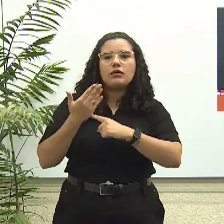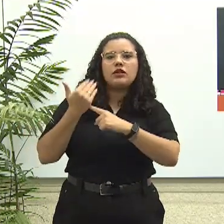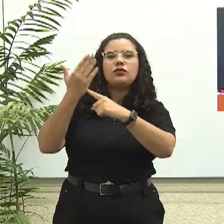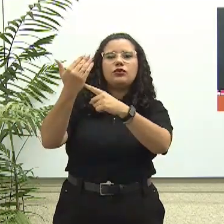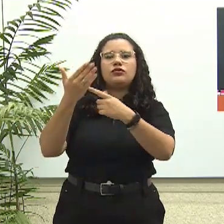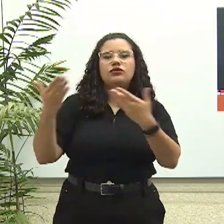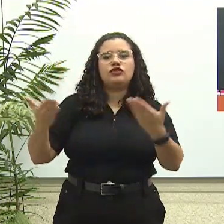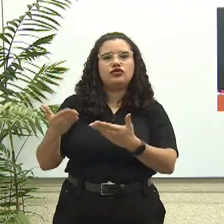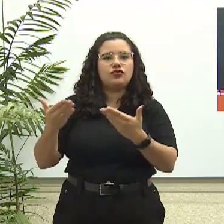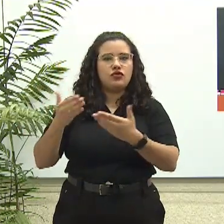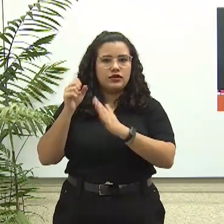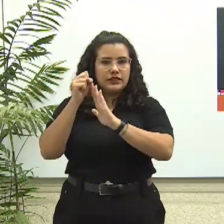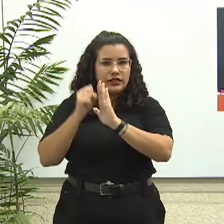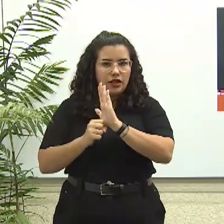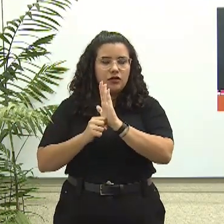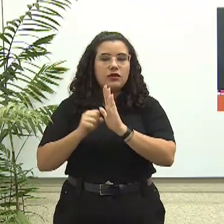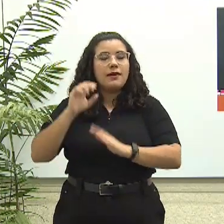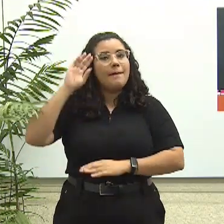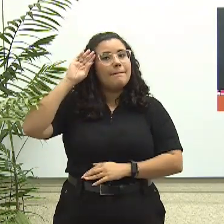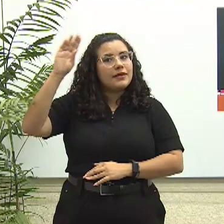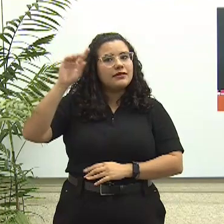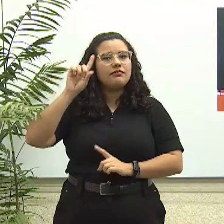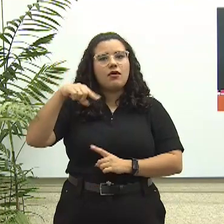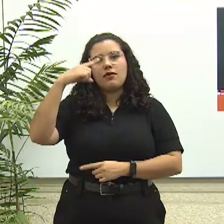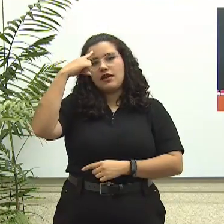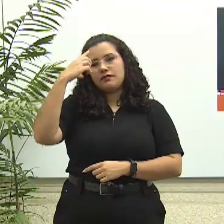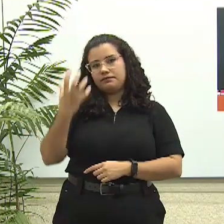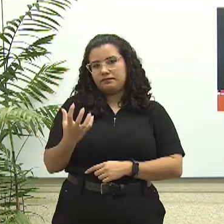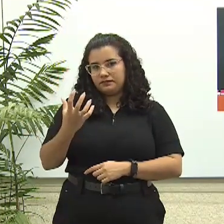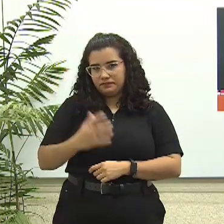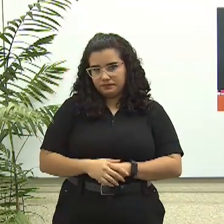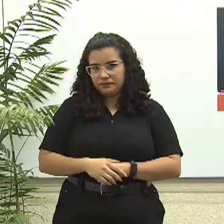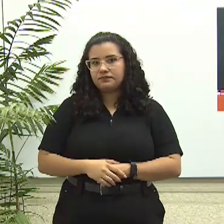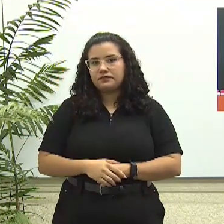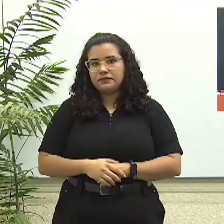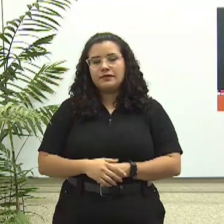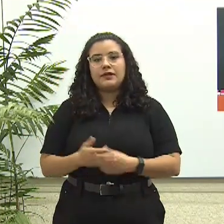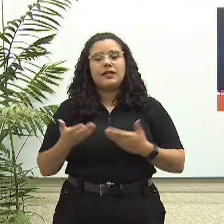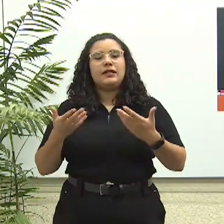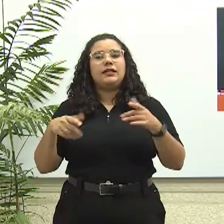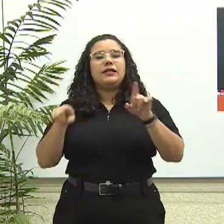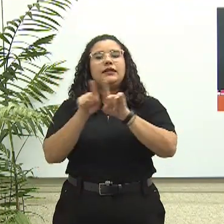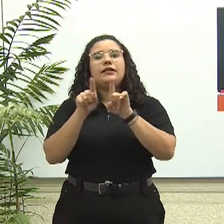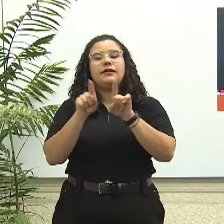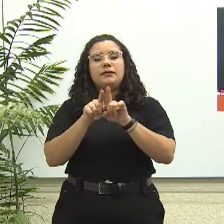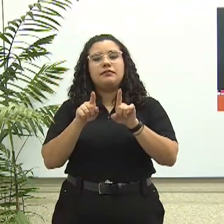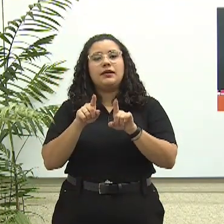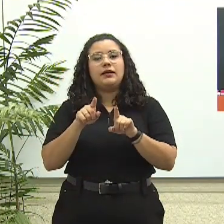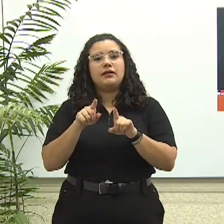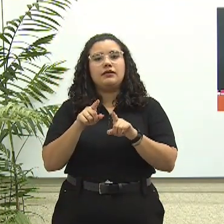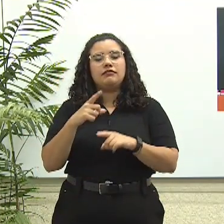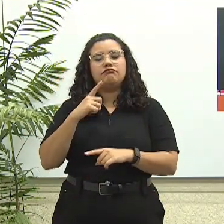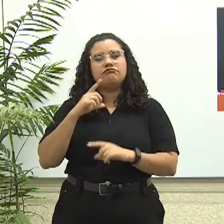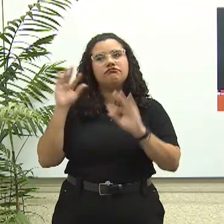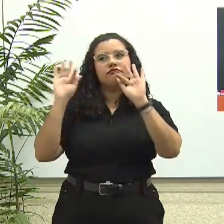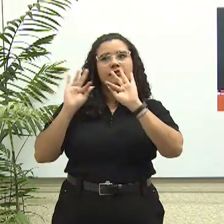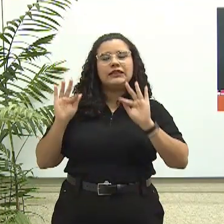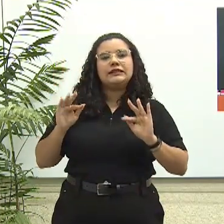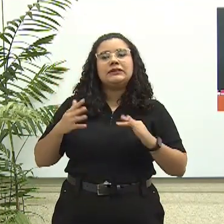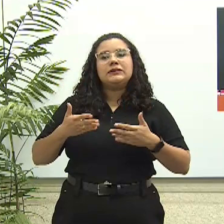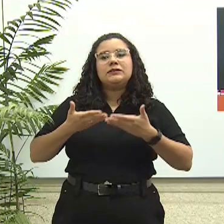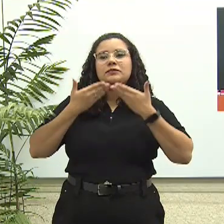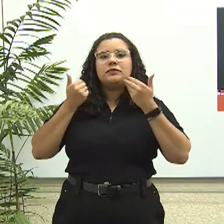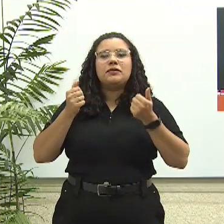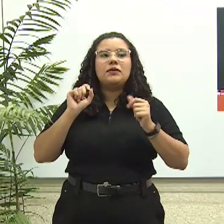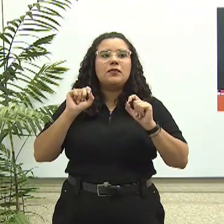docentes também especificamente a inteligência Aral e por uma felicidade dois autores mais o Sérgio